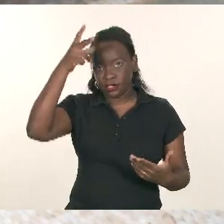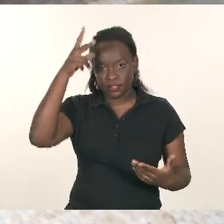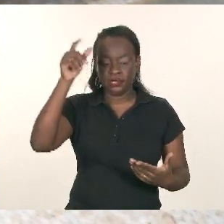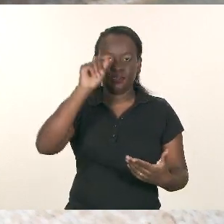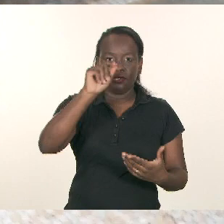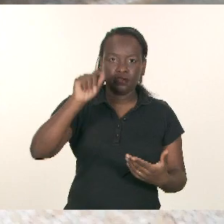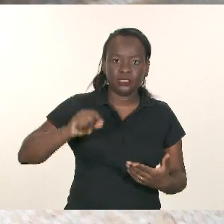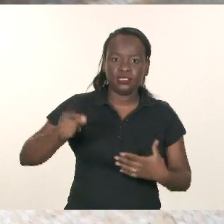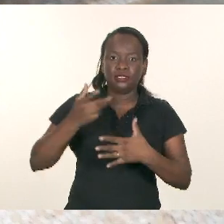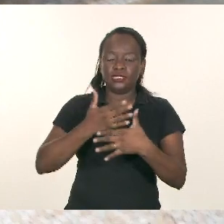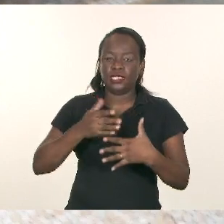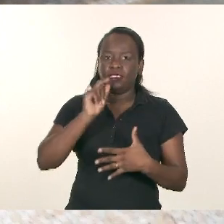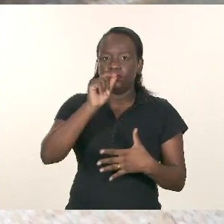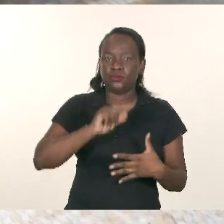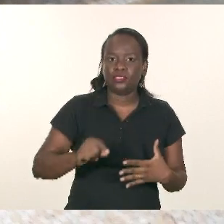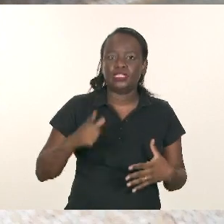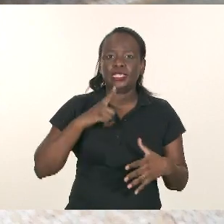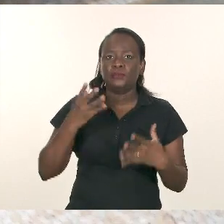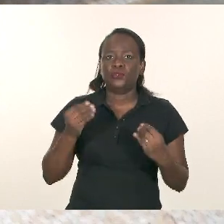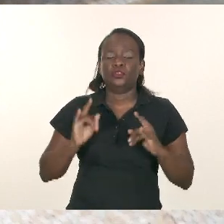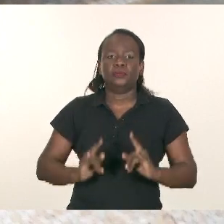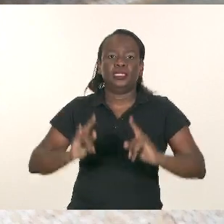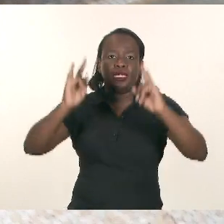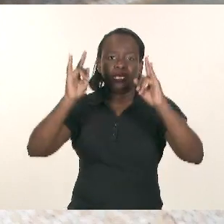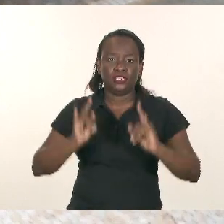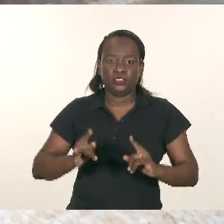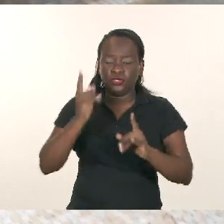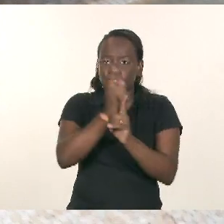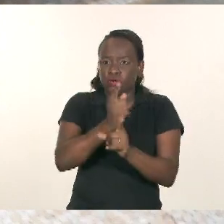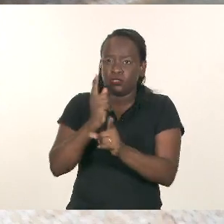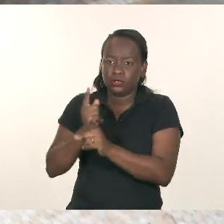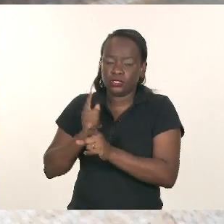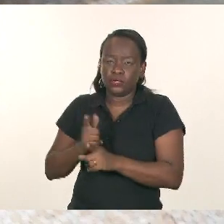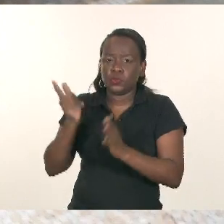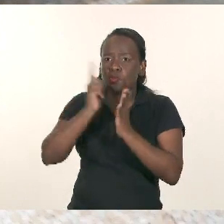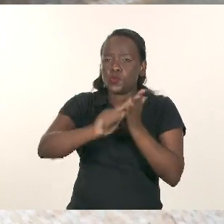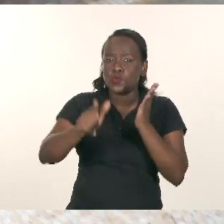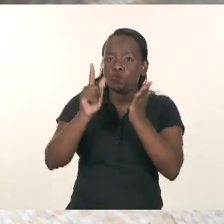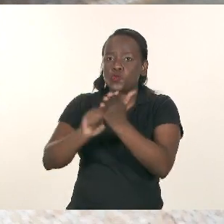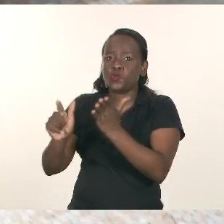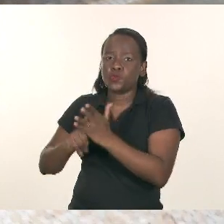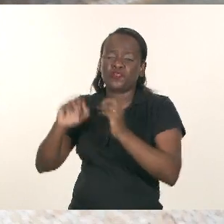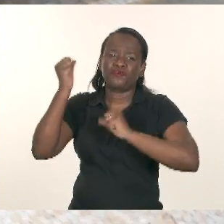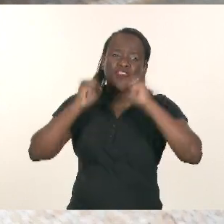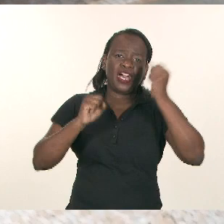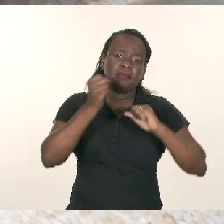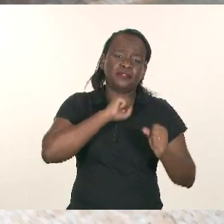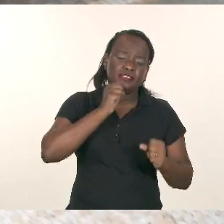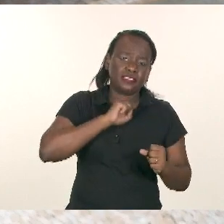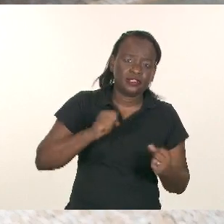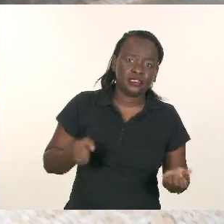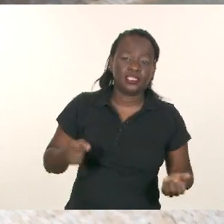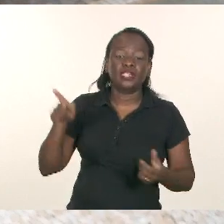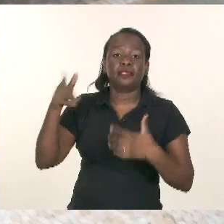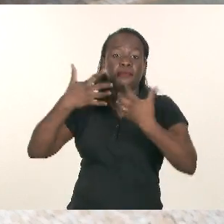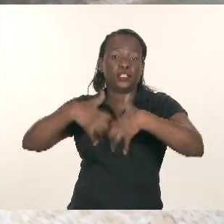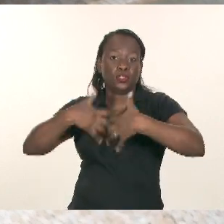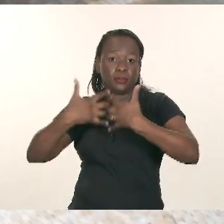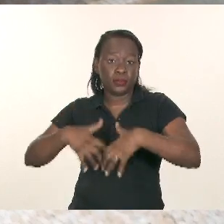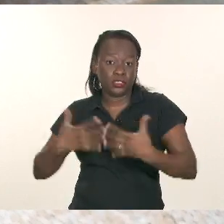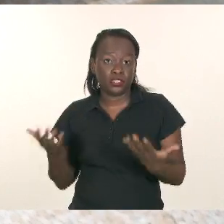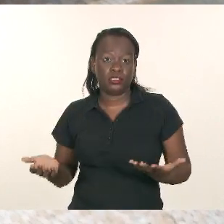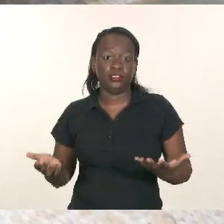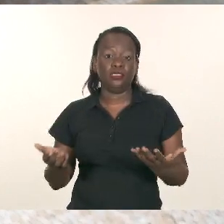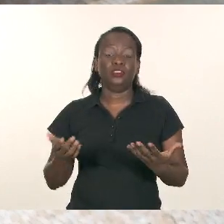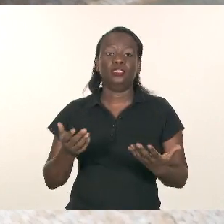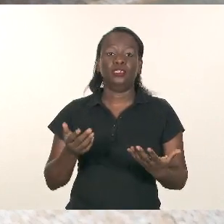estado, a quantidade de prédios que nós encontramos esvaziados, de fábricas antigas. Lá em Petrópolis,